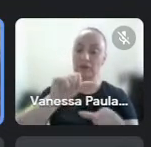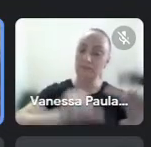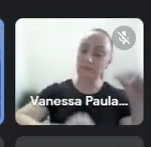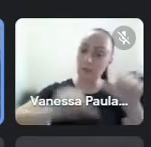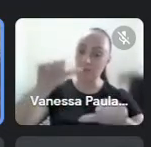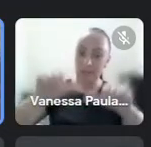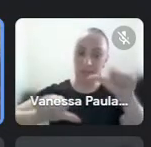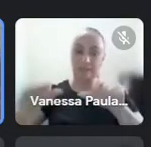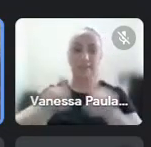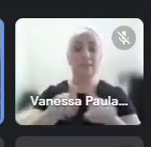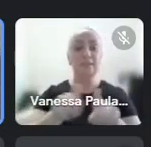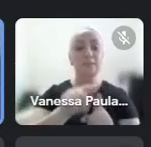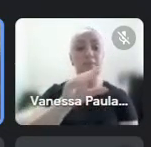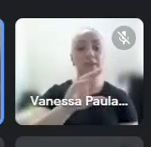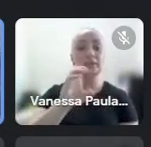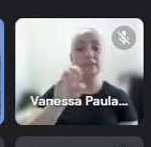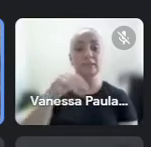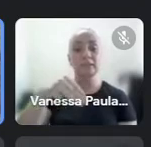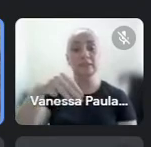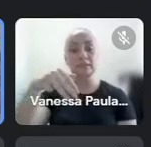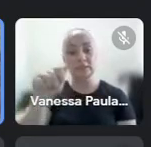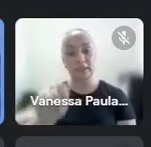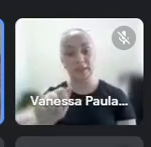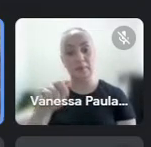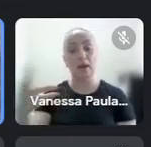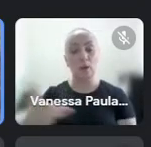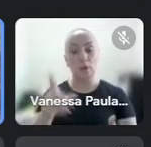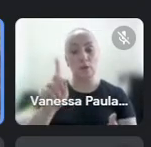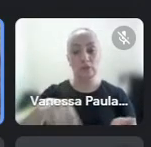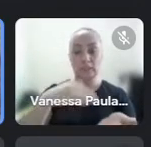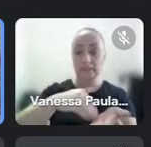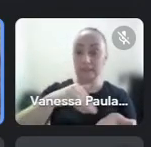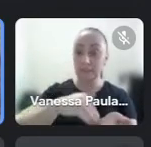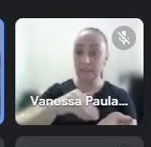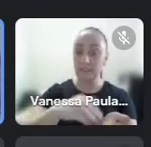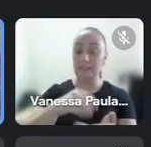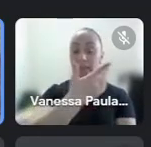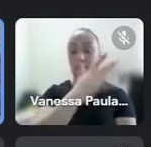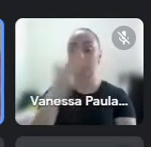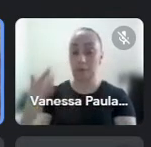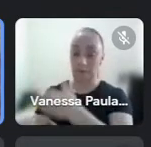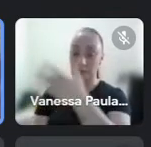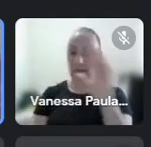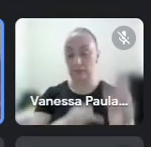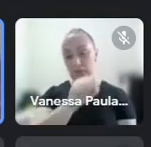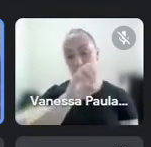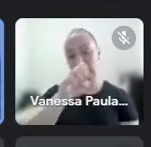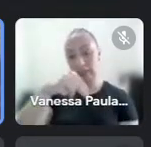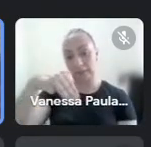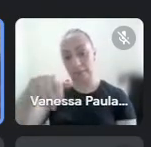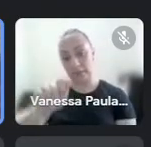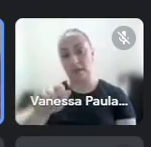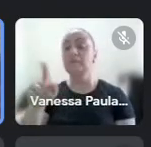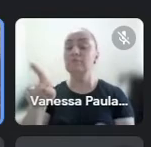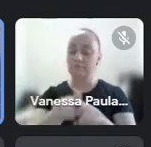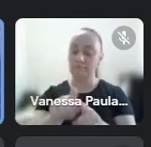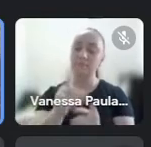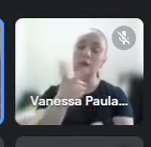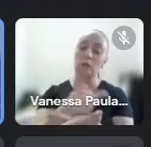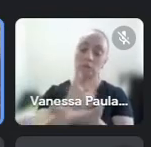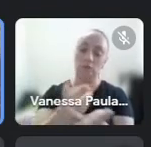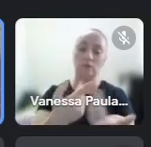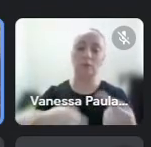SEMA, né, que era antes SEMA, Secretaria do Meio Ambiente, hoje é a SEMAS, também continua parceira, né, e eu devo dizer também que hoje eu estou